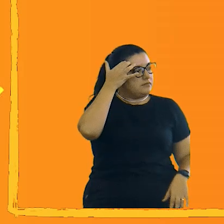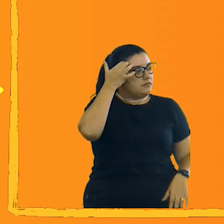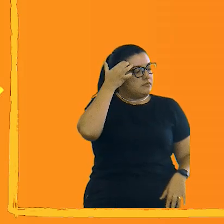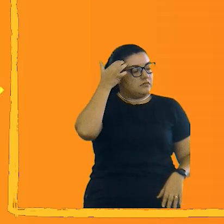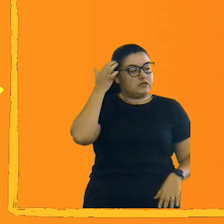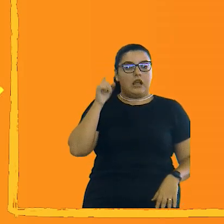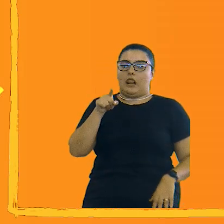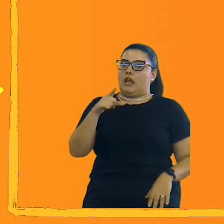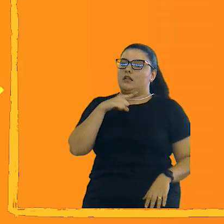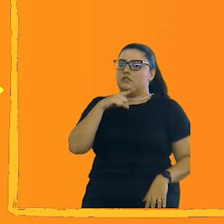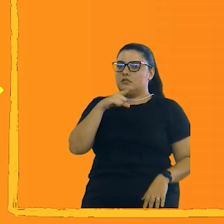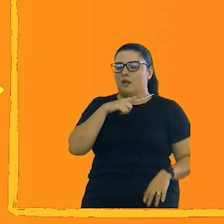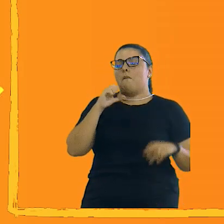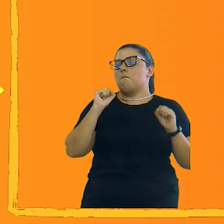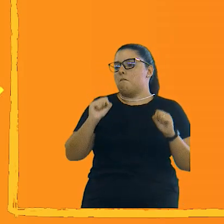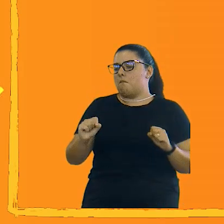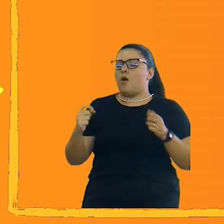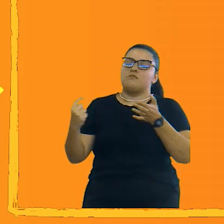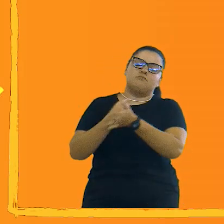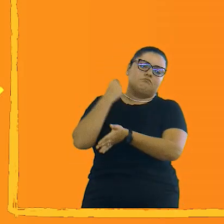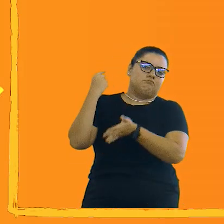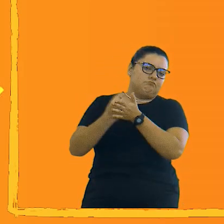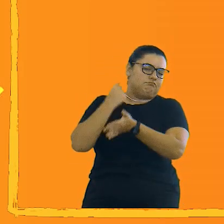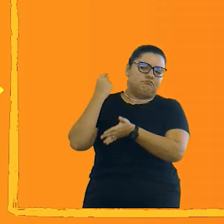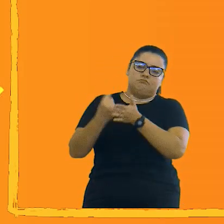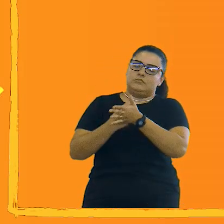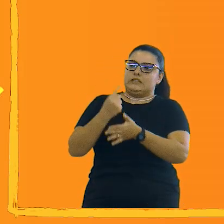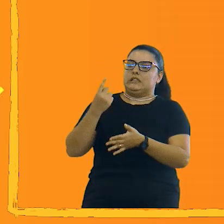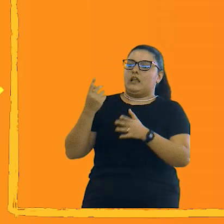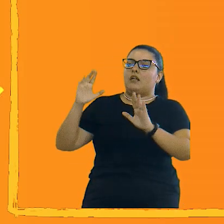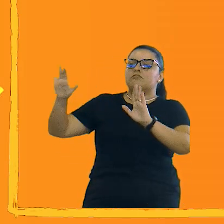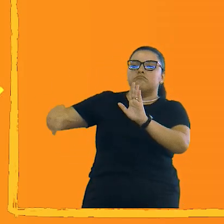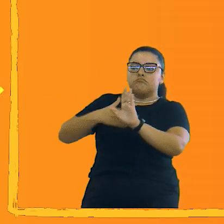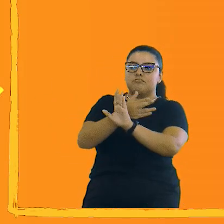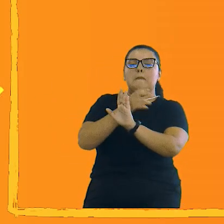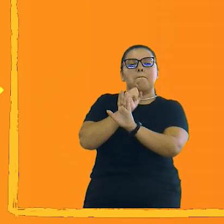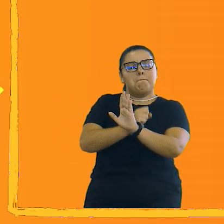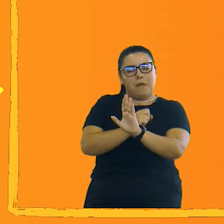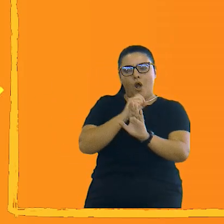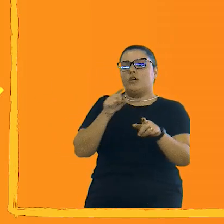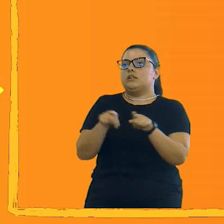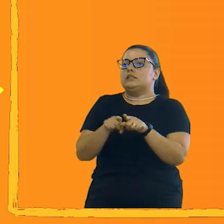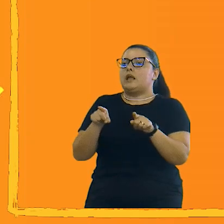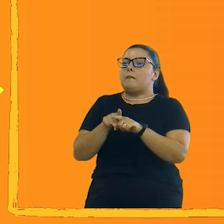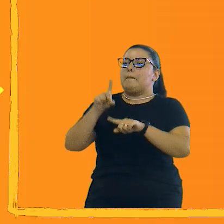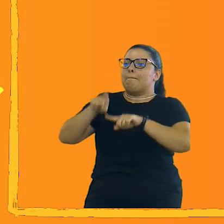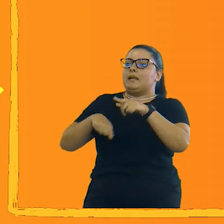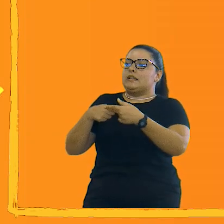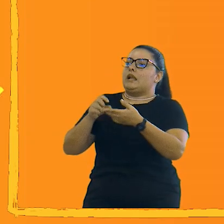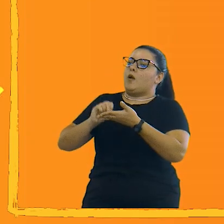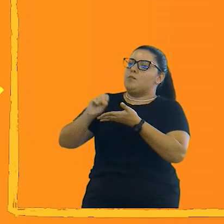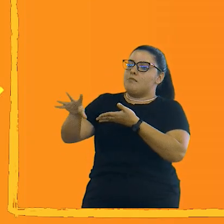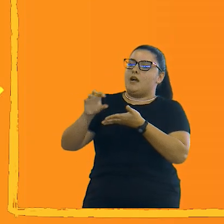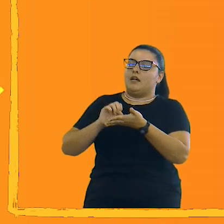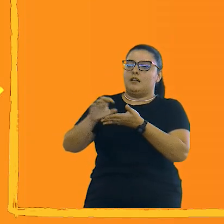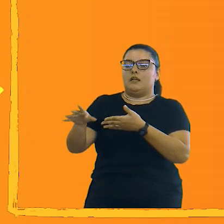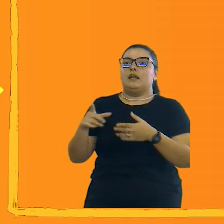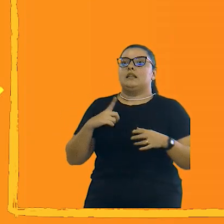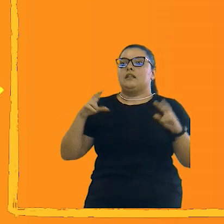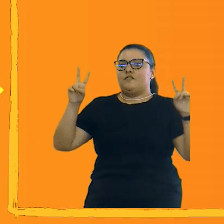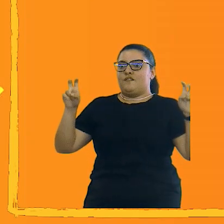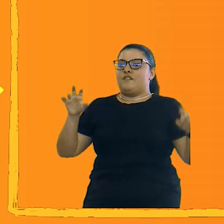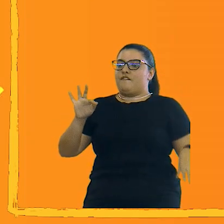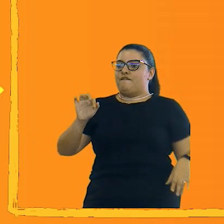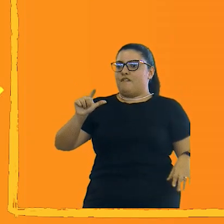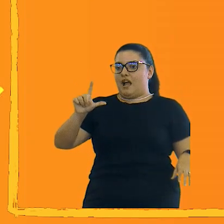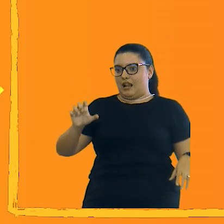que lá vou pegar você pode me fazer pergunta lá no Direct a gente te responde posso te mandar material Tenho Fale Conosco que